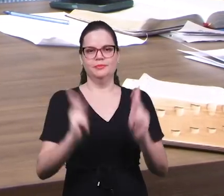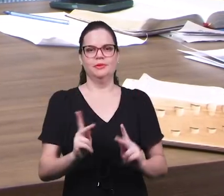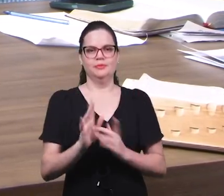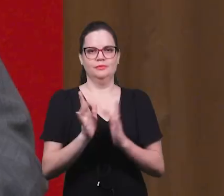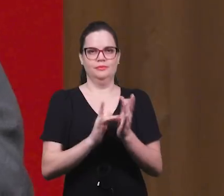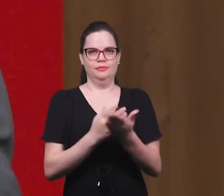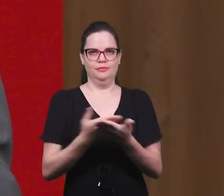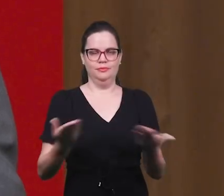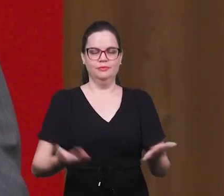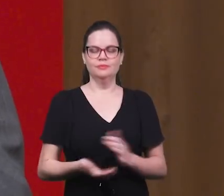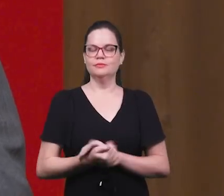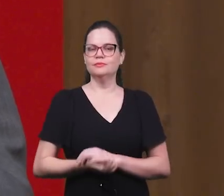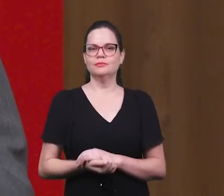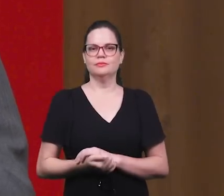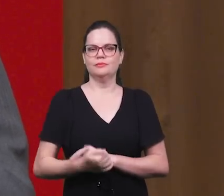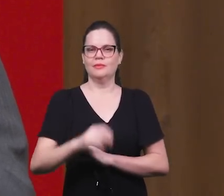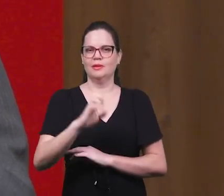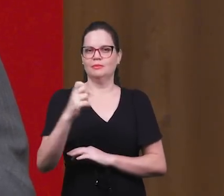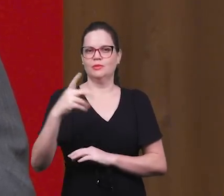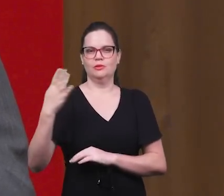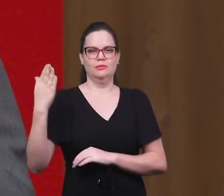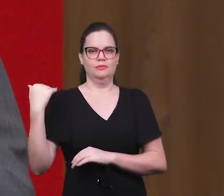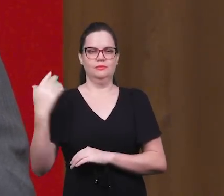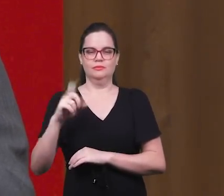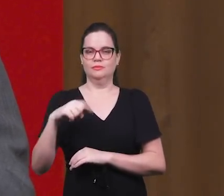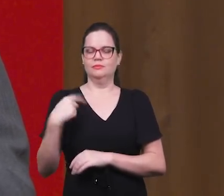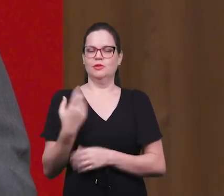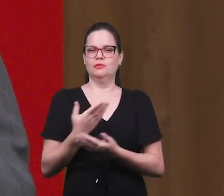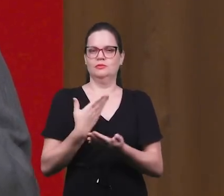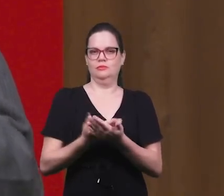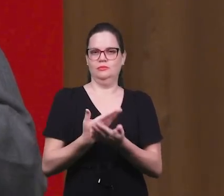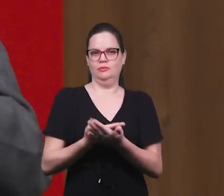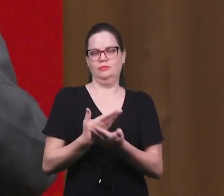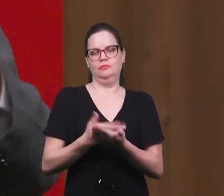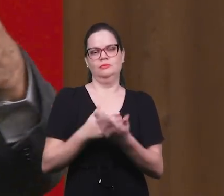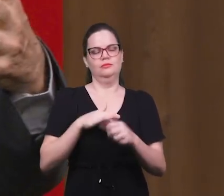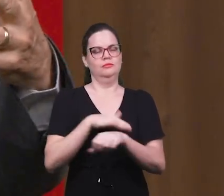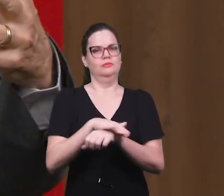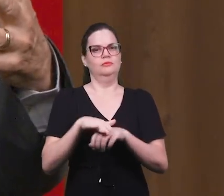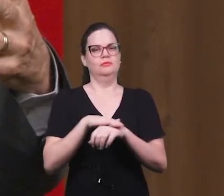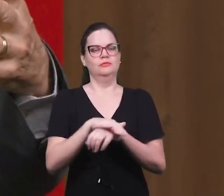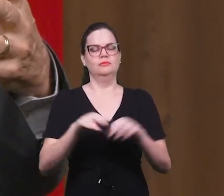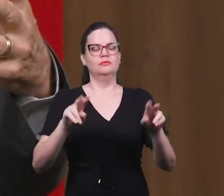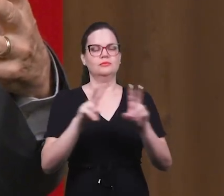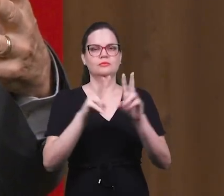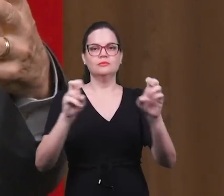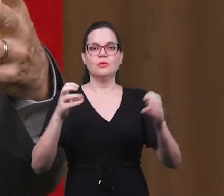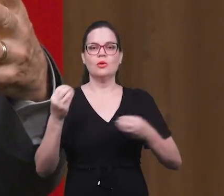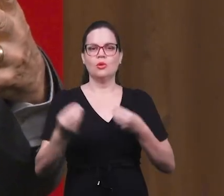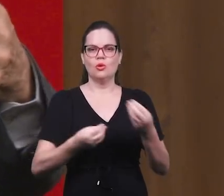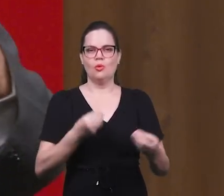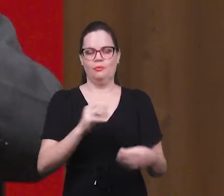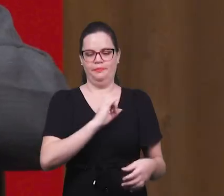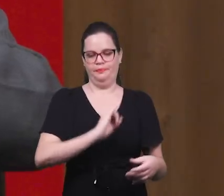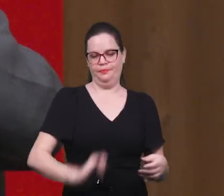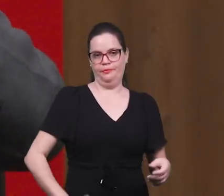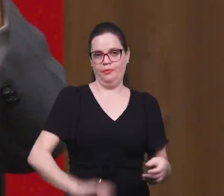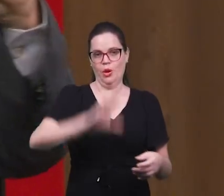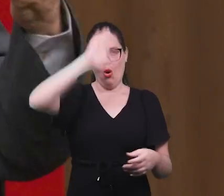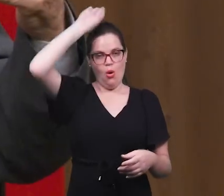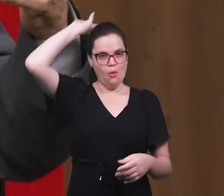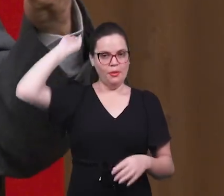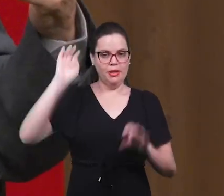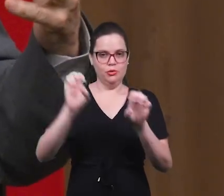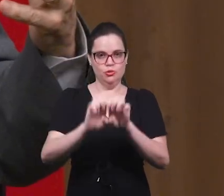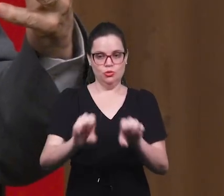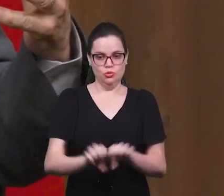irmãos. No episódio passado, nós falamos aqui da estrutura do Império Romano e da